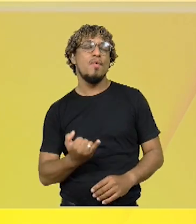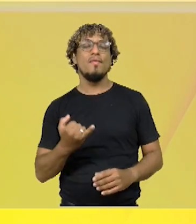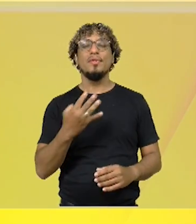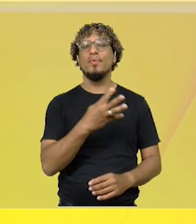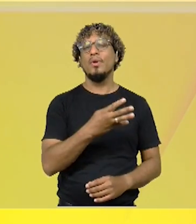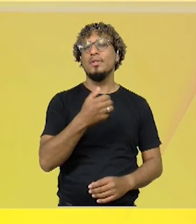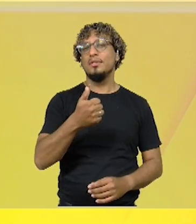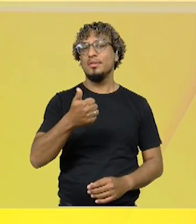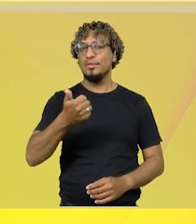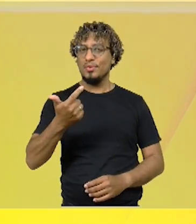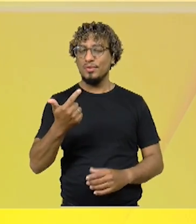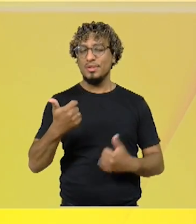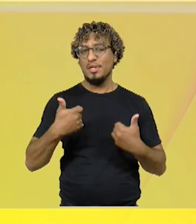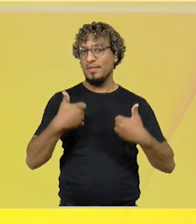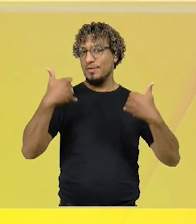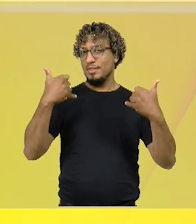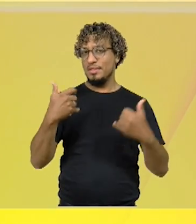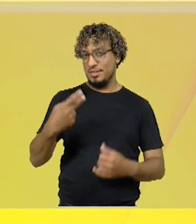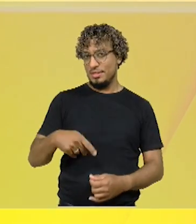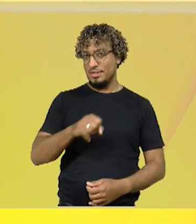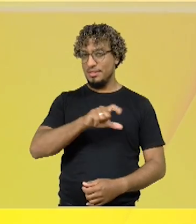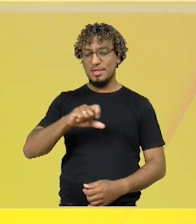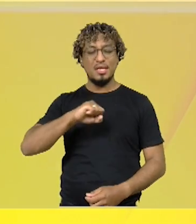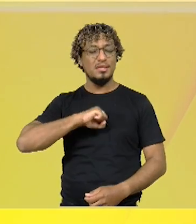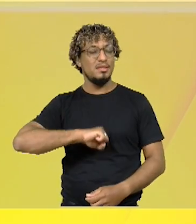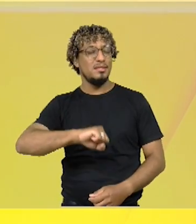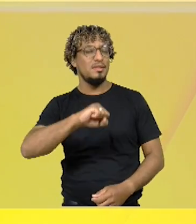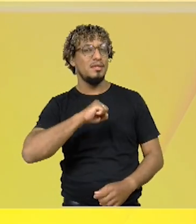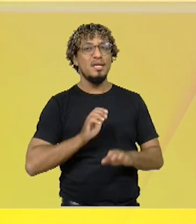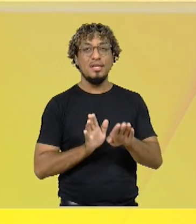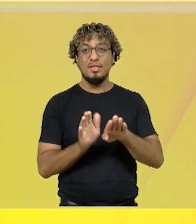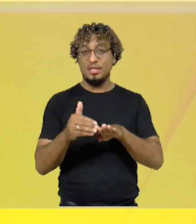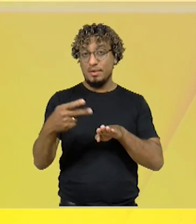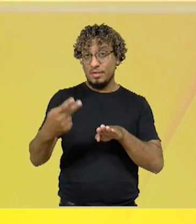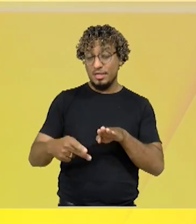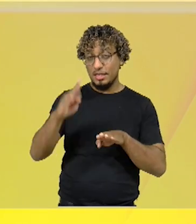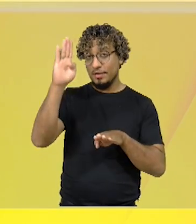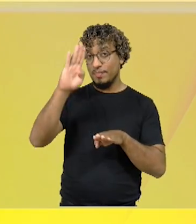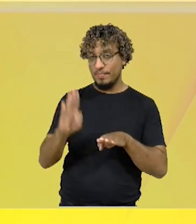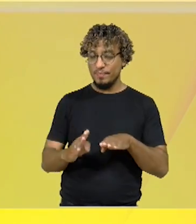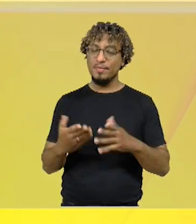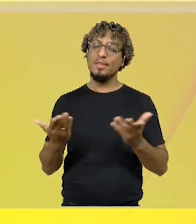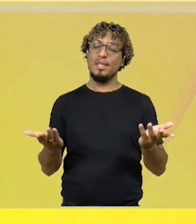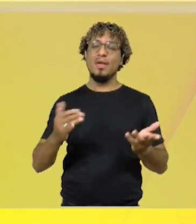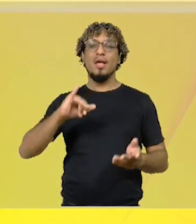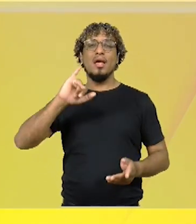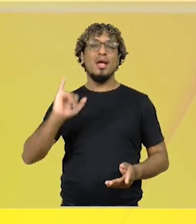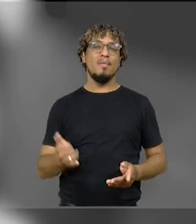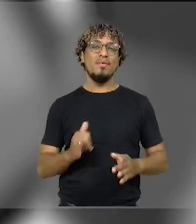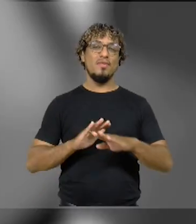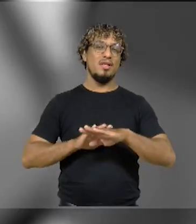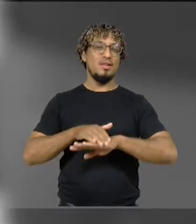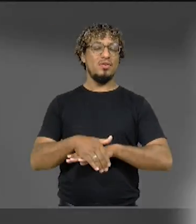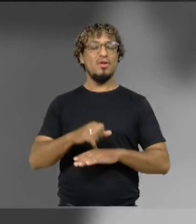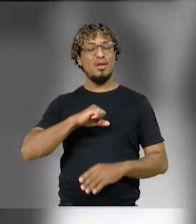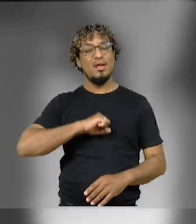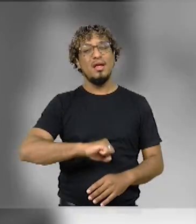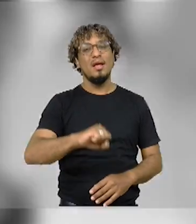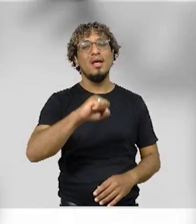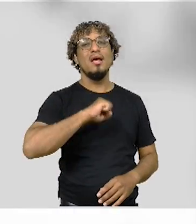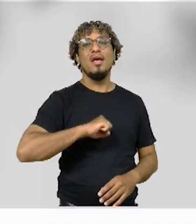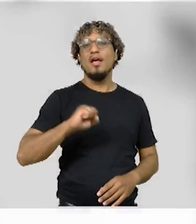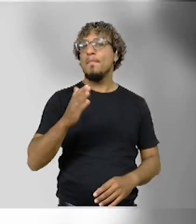no 1 pelo passe livre estudantil rumo à tarifa zero que nós defendemos. Ok. Muito obrigada, candidata. A gente agradece a